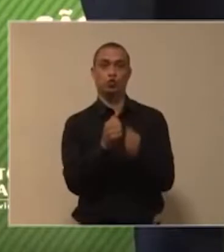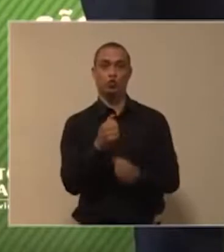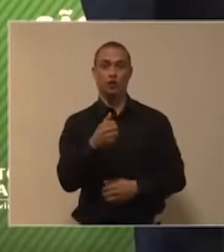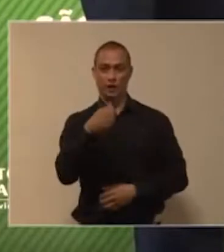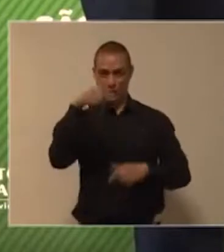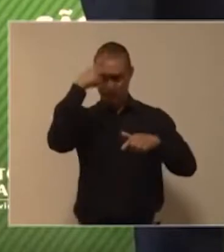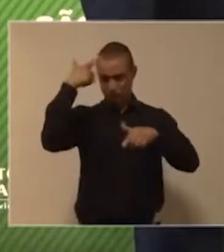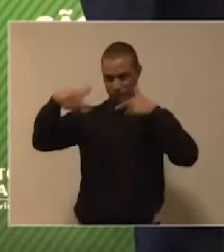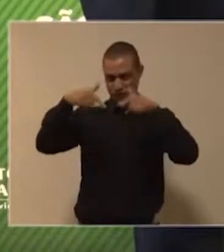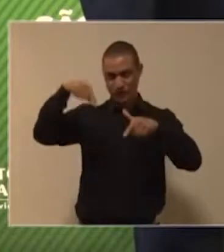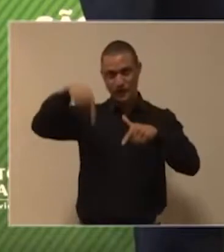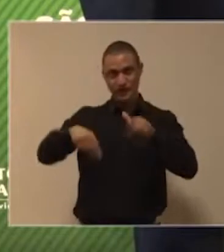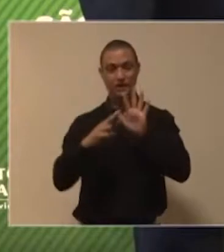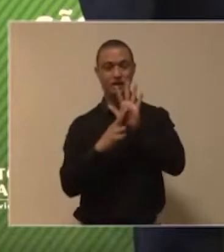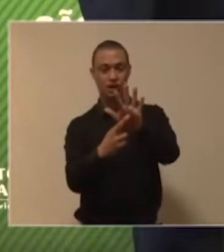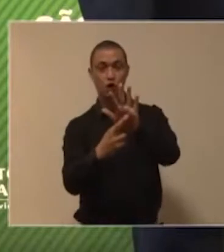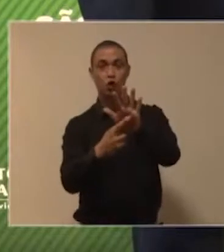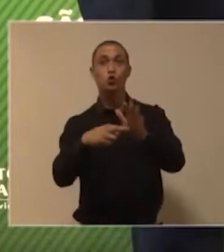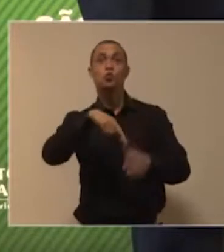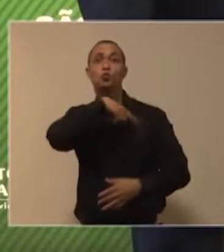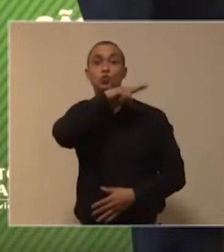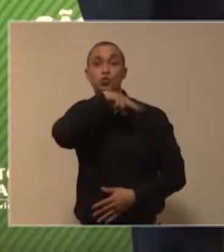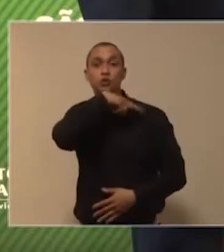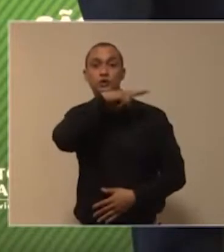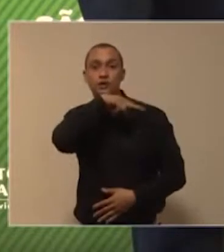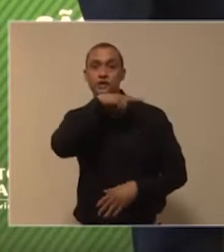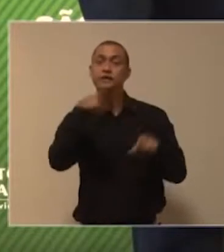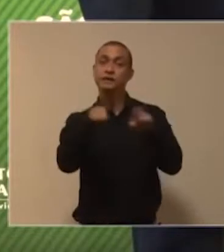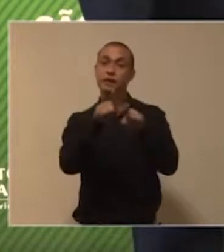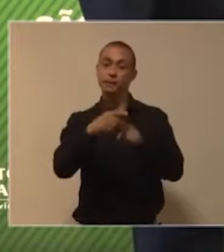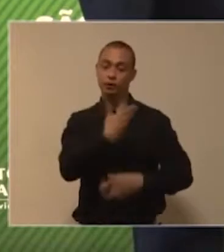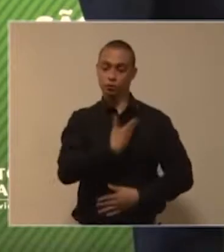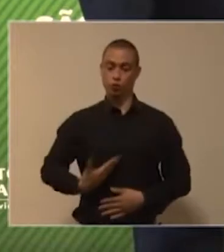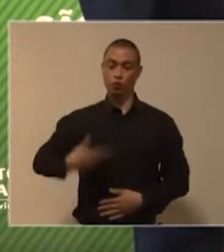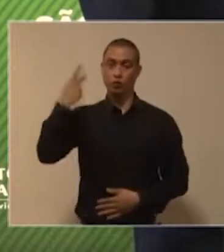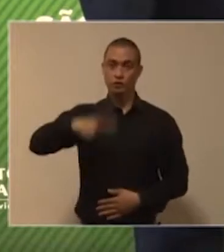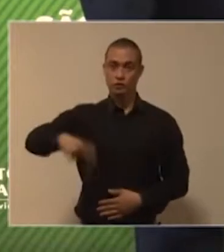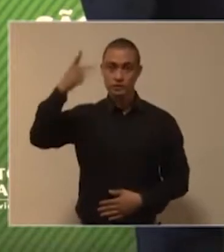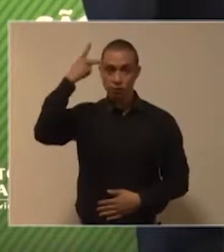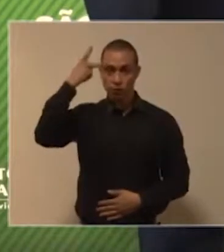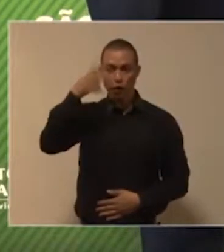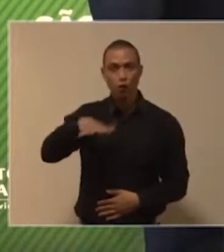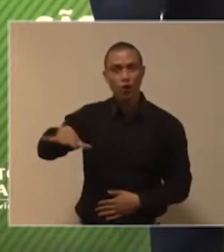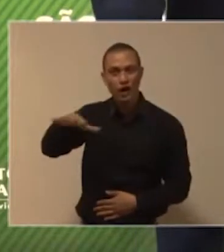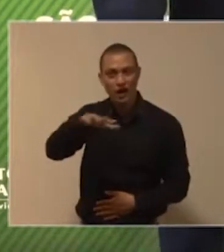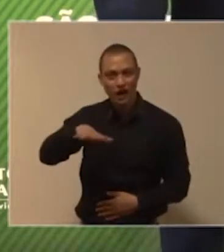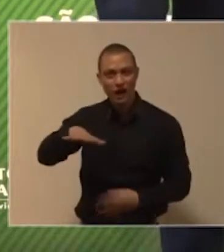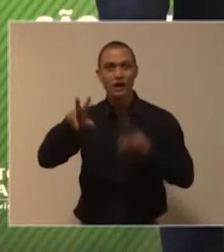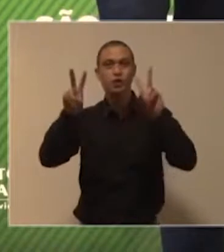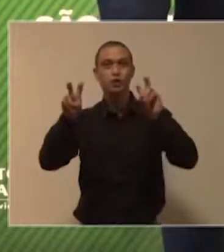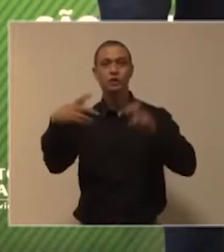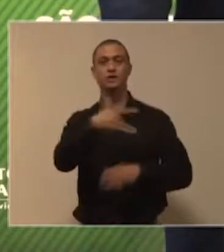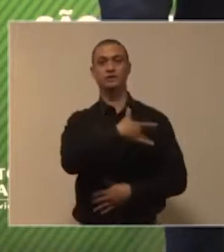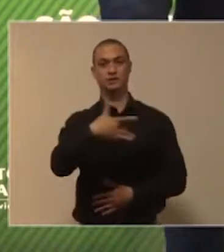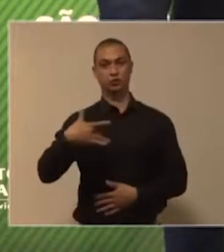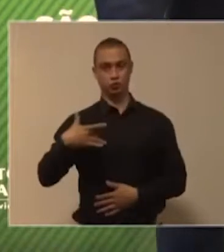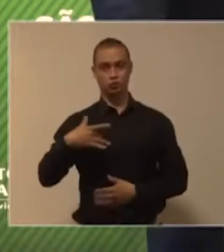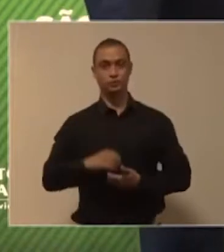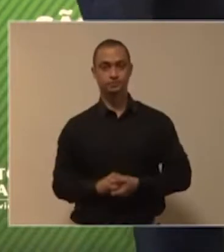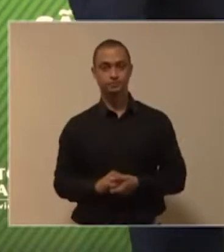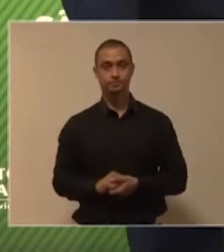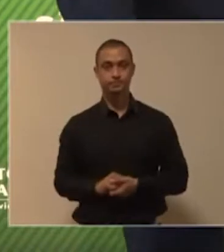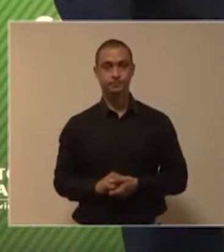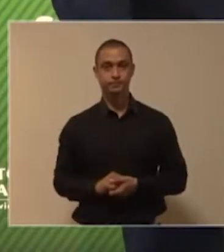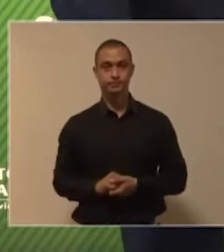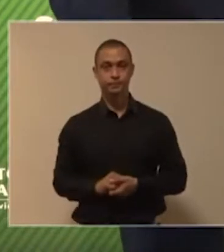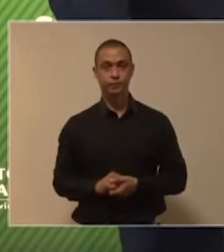nesta quarta-feira dia 22 o governador João Dória anunciou a antecipação de 12 para 8 semanas o intervalo para aplicação da